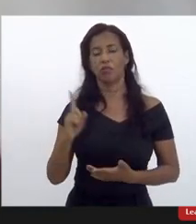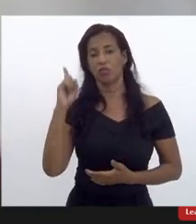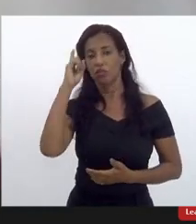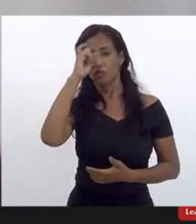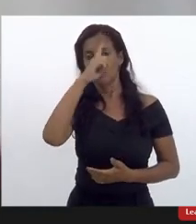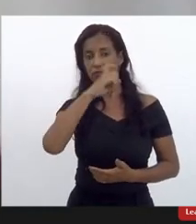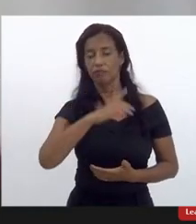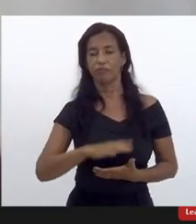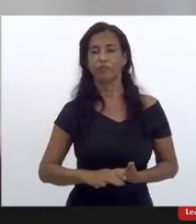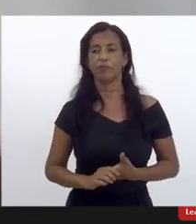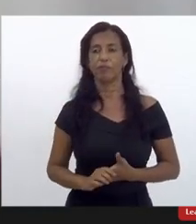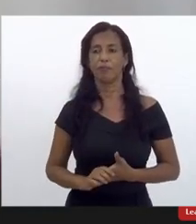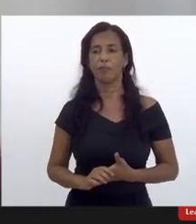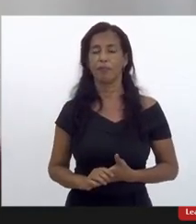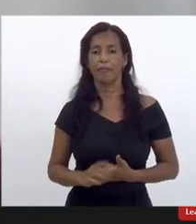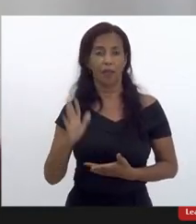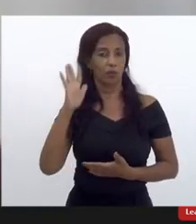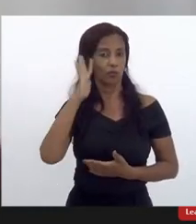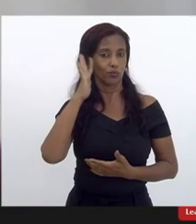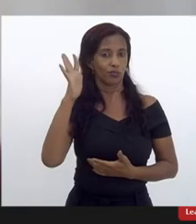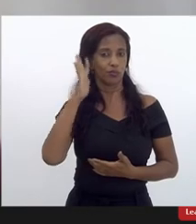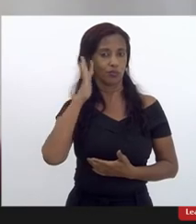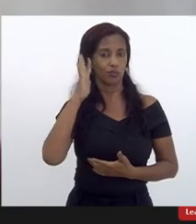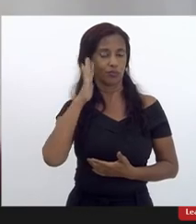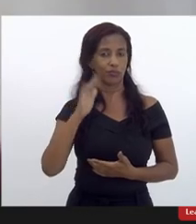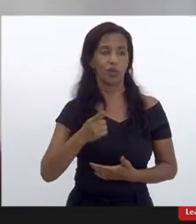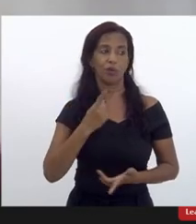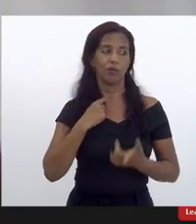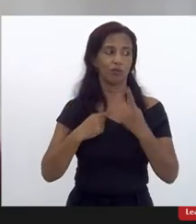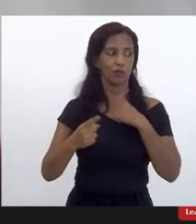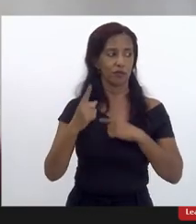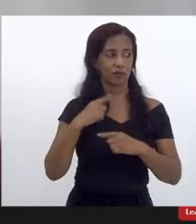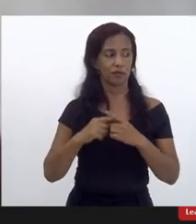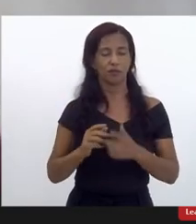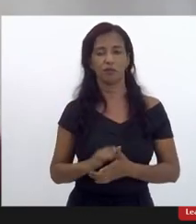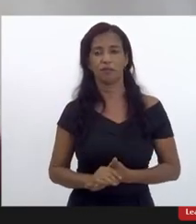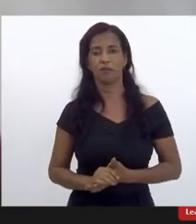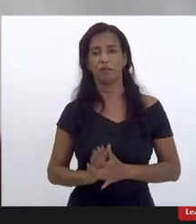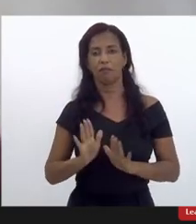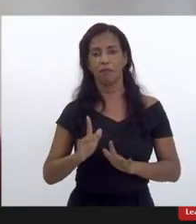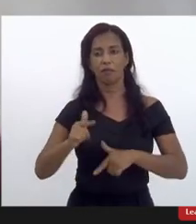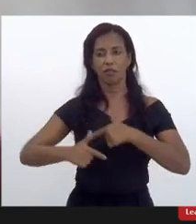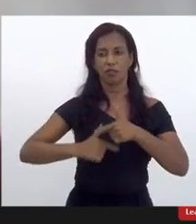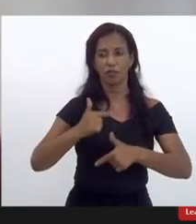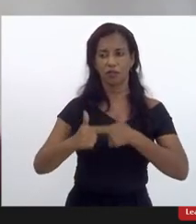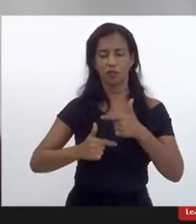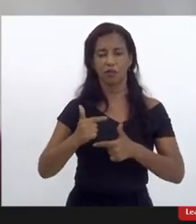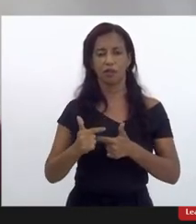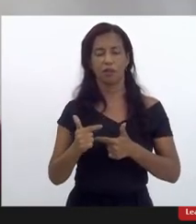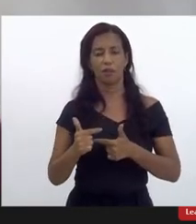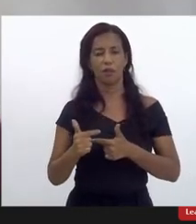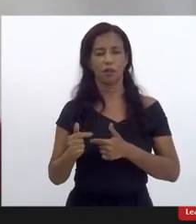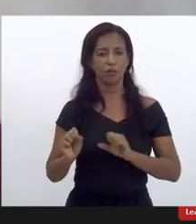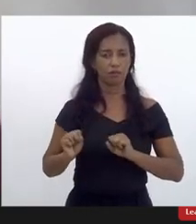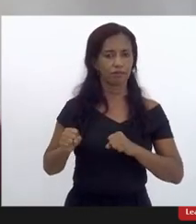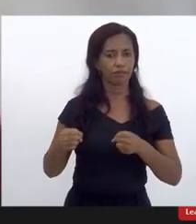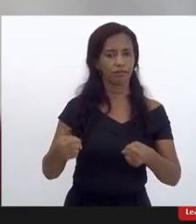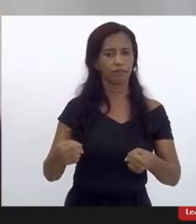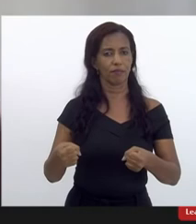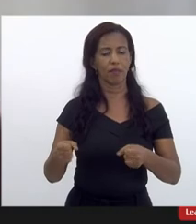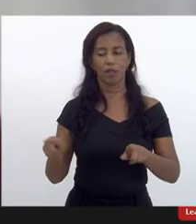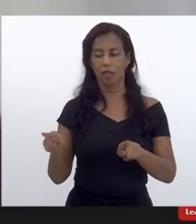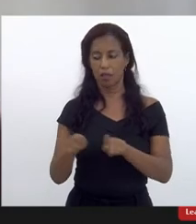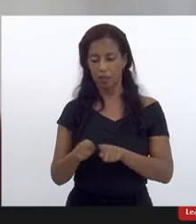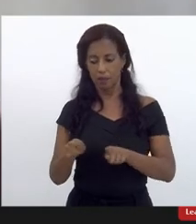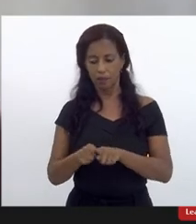difícil, tá? É um sonho, é uma vontade, mas a gente está trabalhando em duas pontas, que é